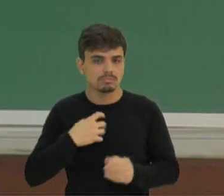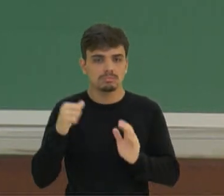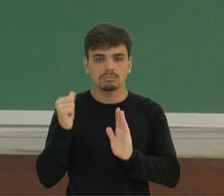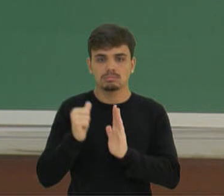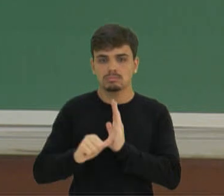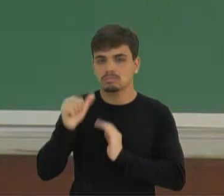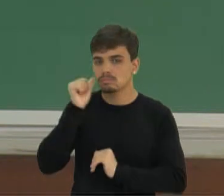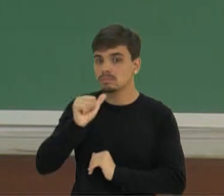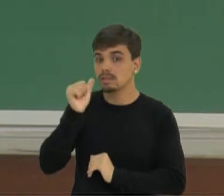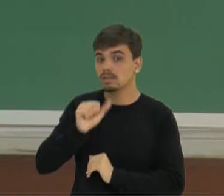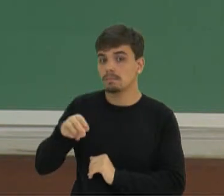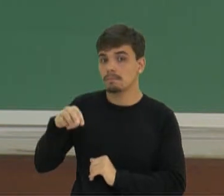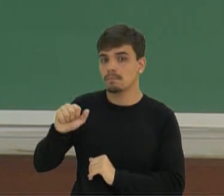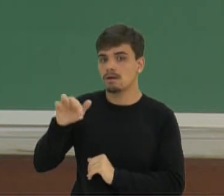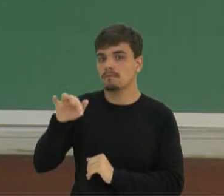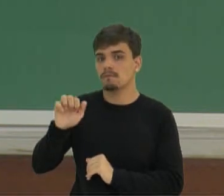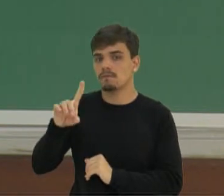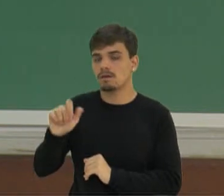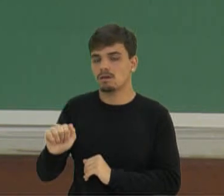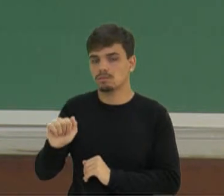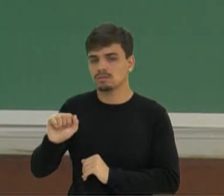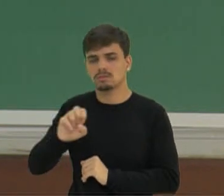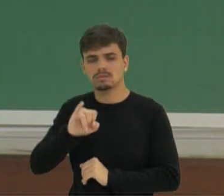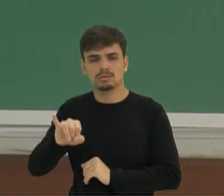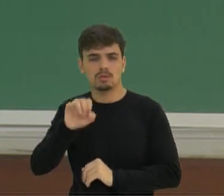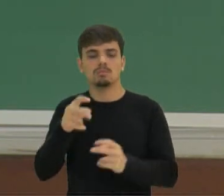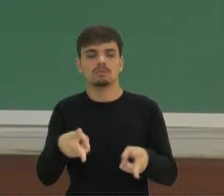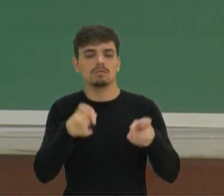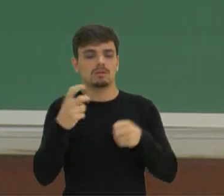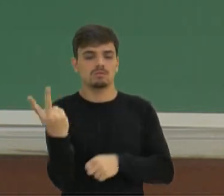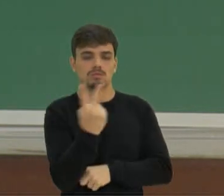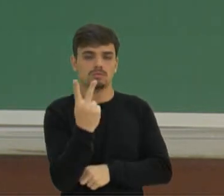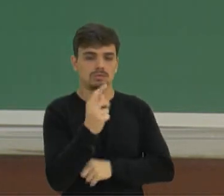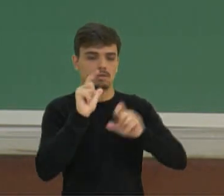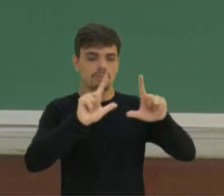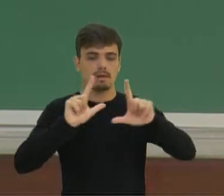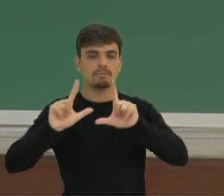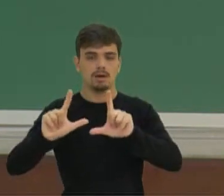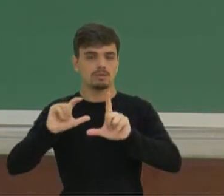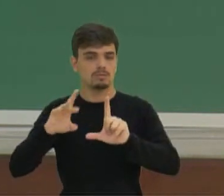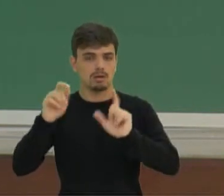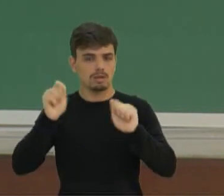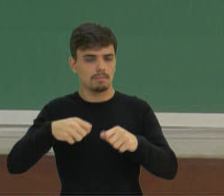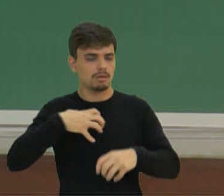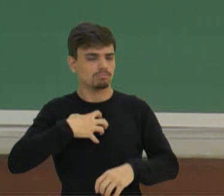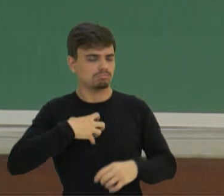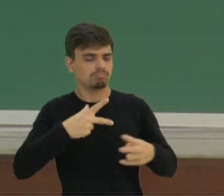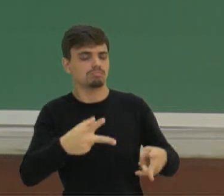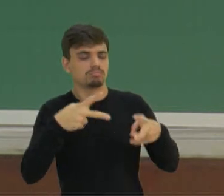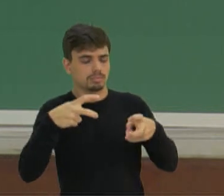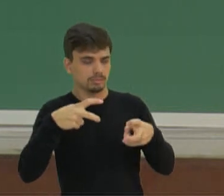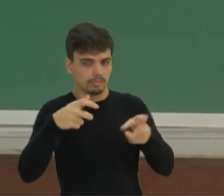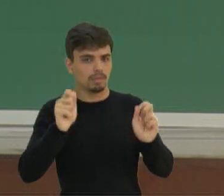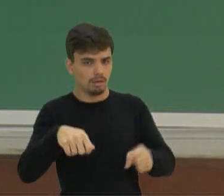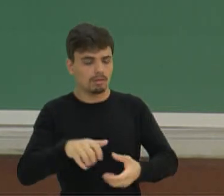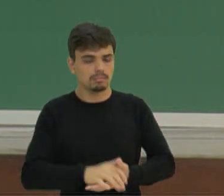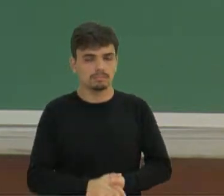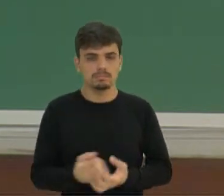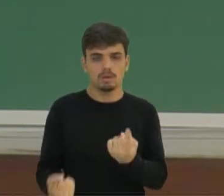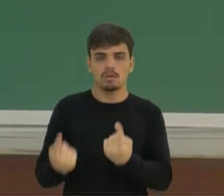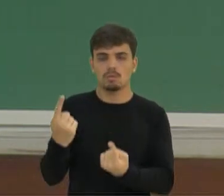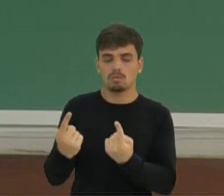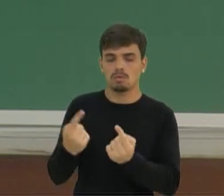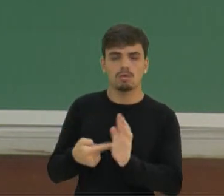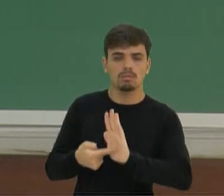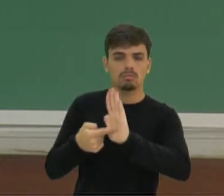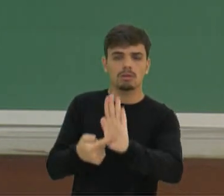de Mafalda neles. Então, observando apenas os desenhos ali nos dois primeiros quadrinhos, a gente consegue definir um sentimento de Mafalda. O que refletem